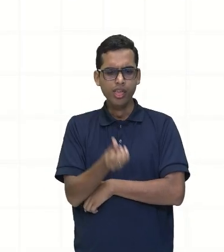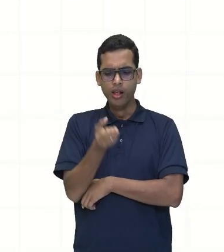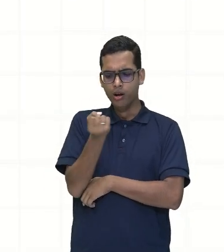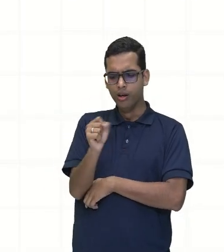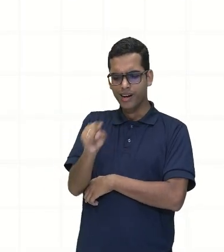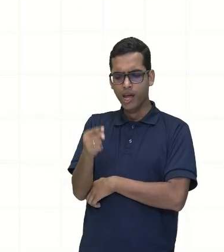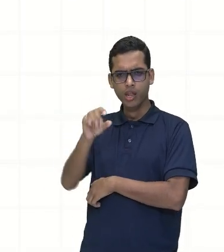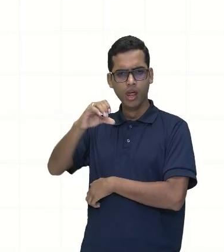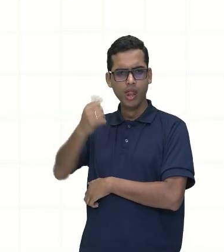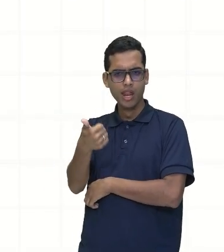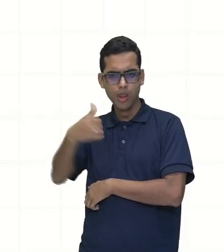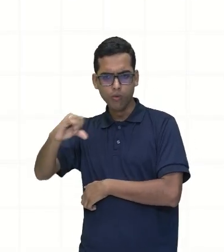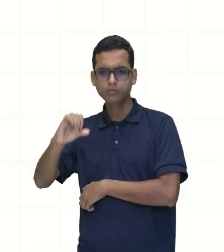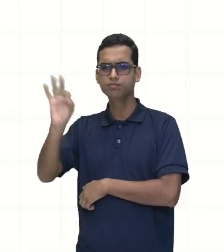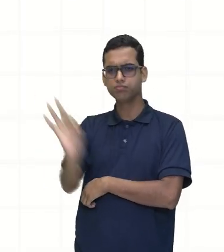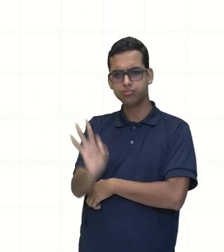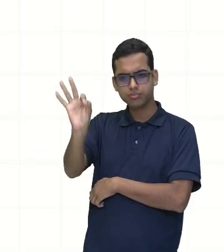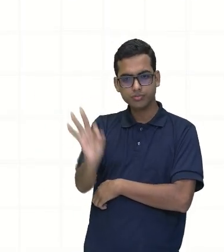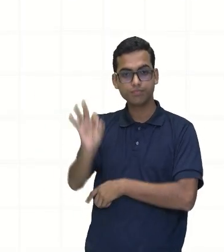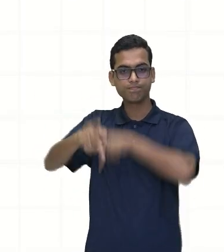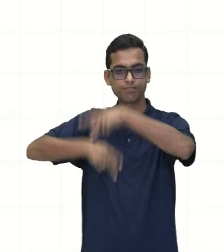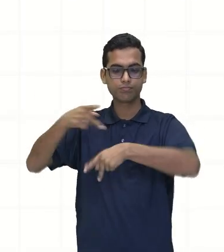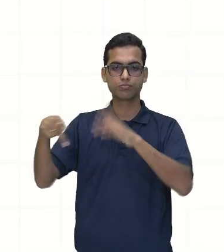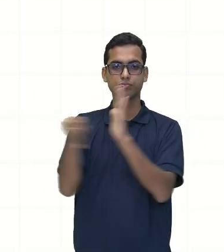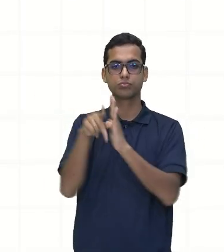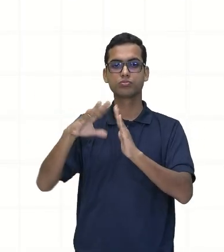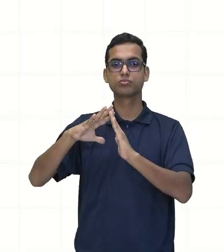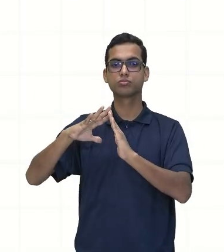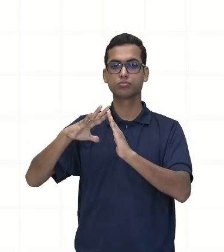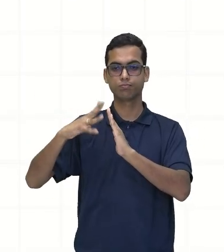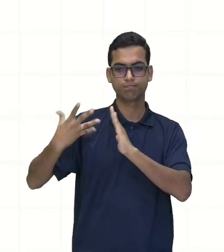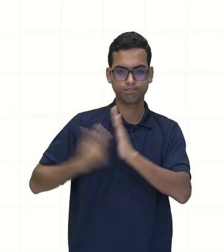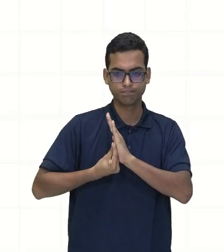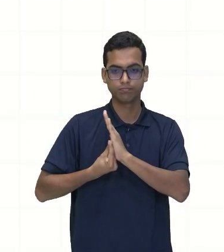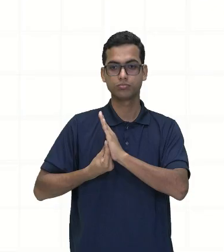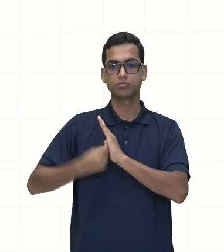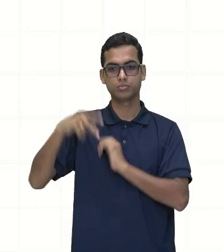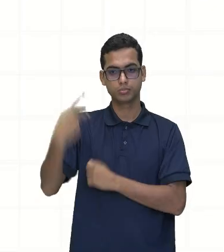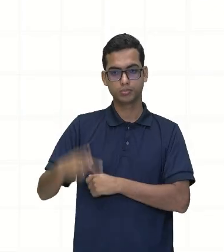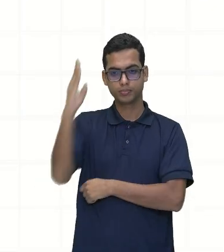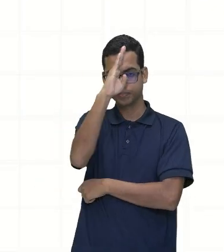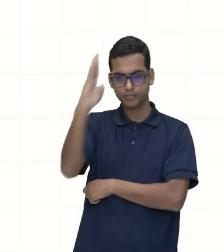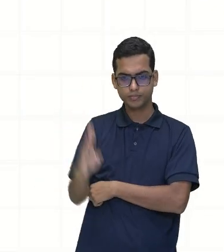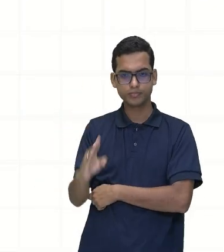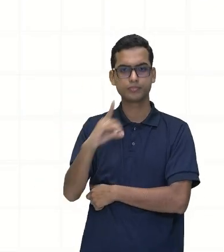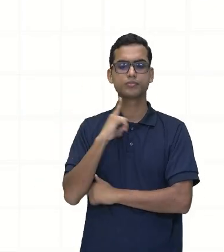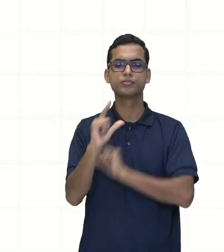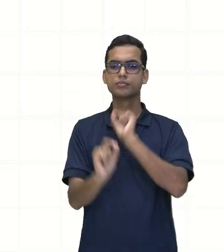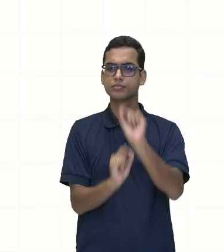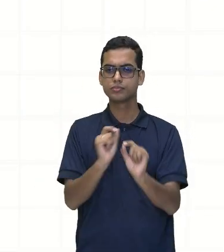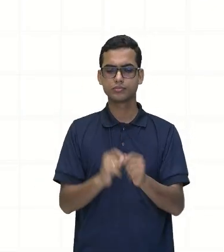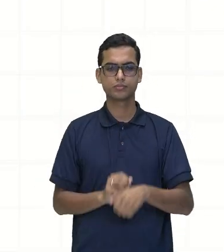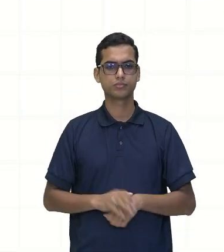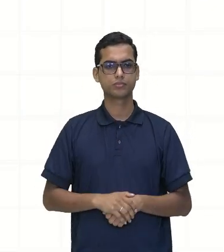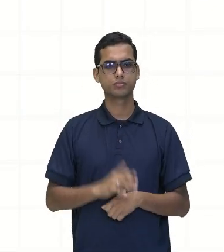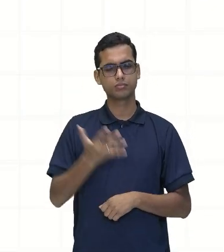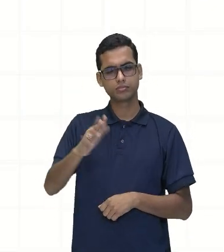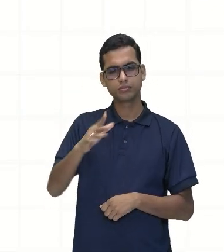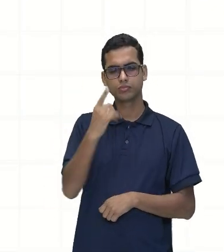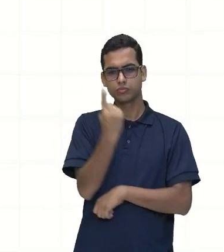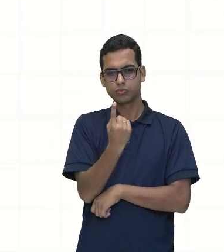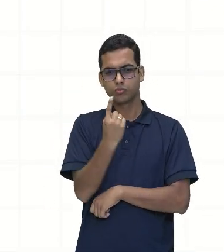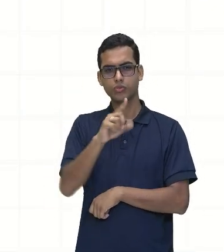68,19% dessa população quilombola, tá bom? A gente tem aí no Brasil, nós temos um pouco mais de 1 milhão, né?